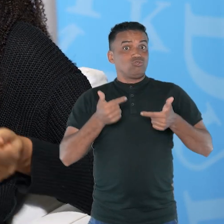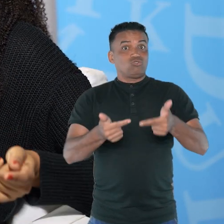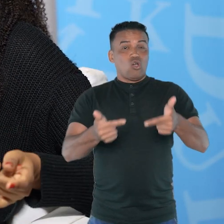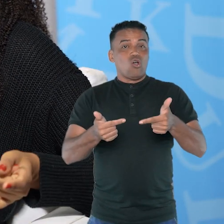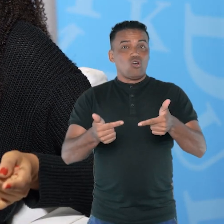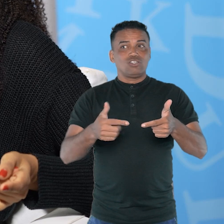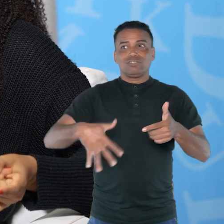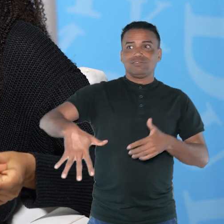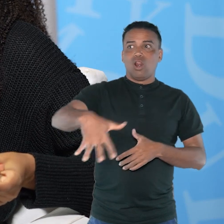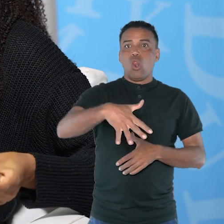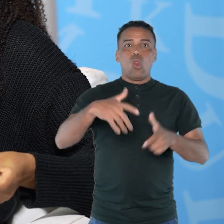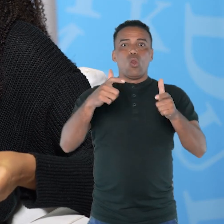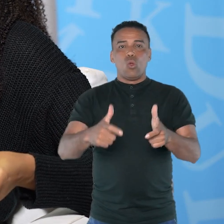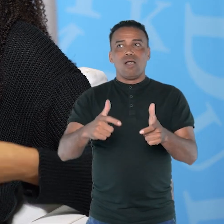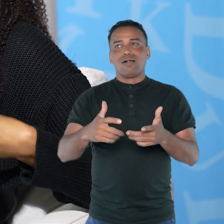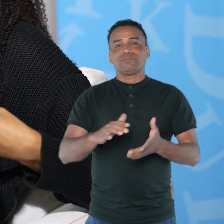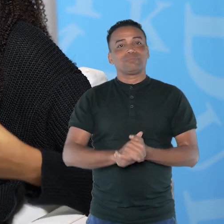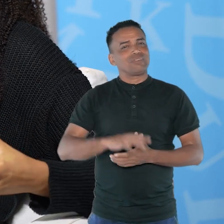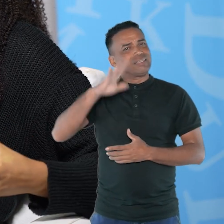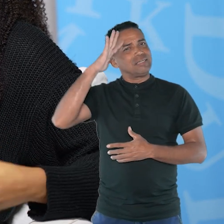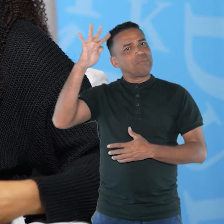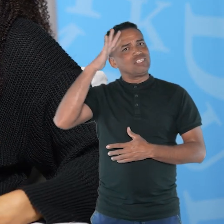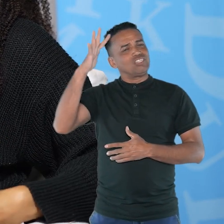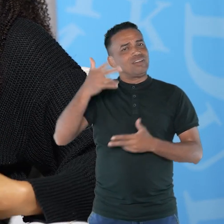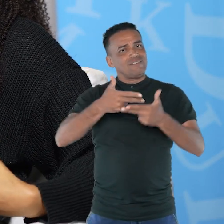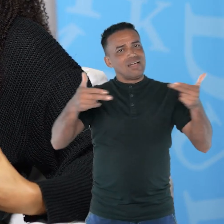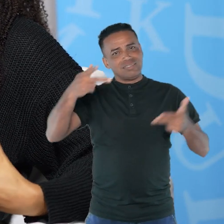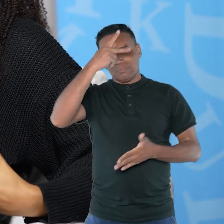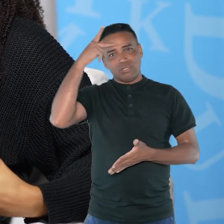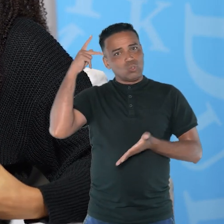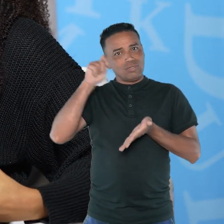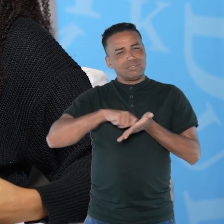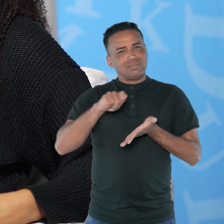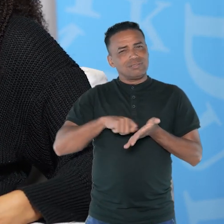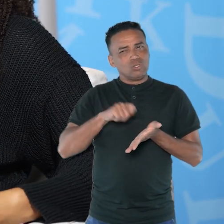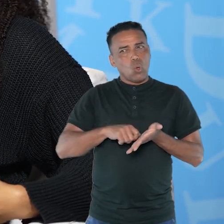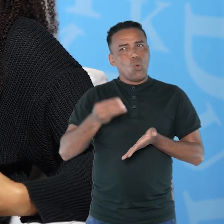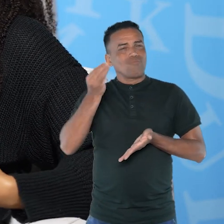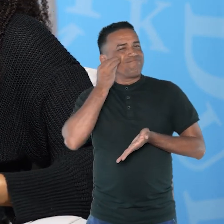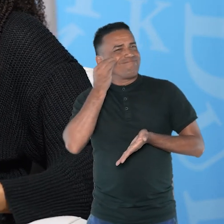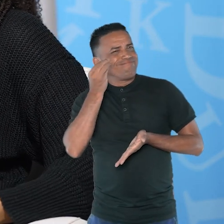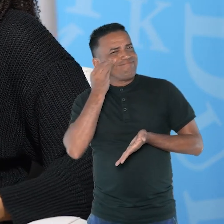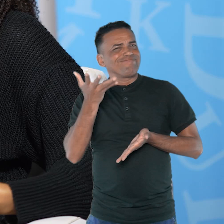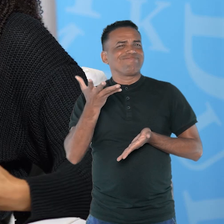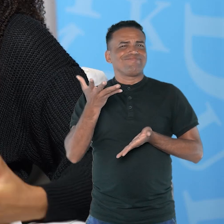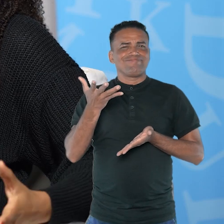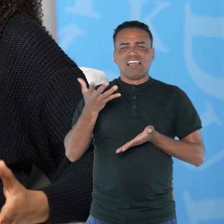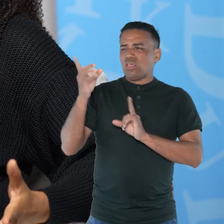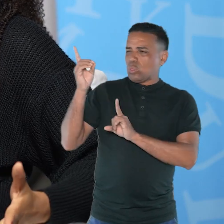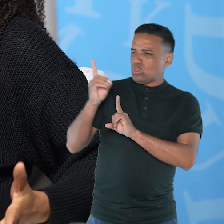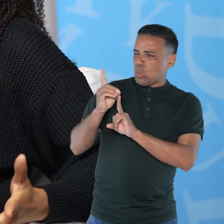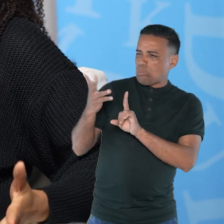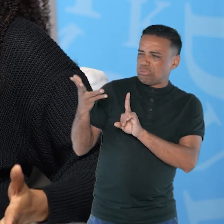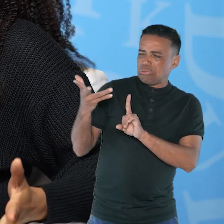um espaço. Imagina, muitos escritores que passaram a vida tentando, assim, talentosíssimos. A